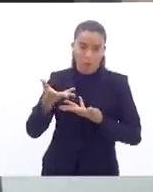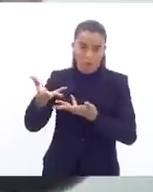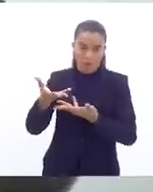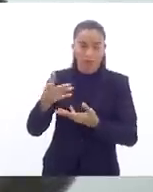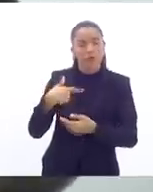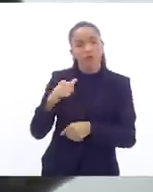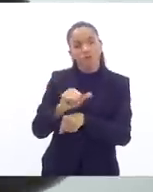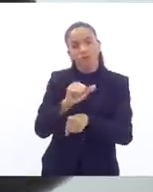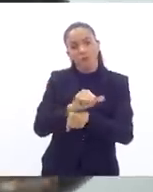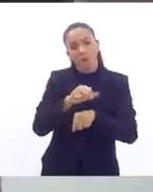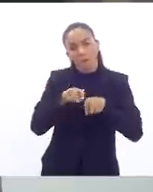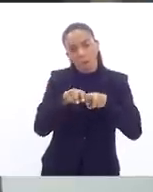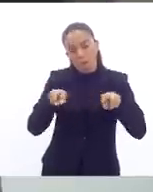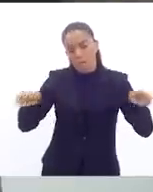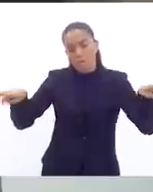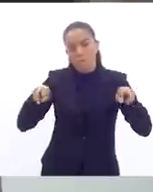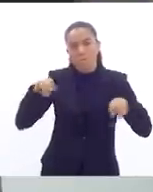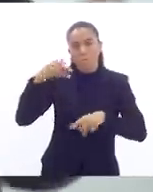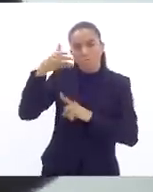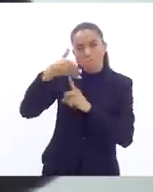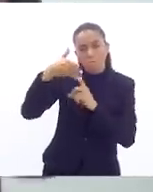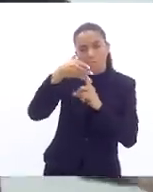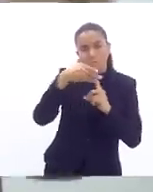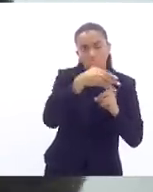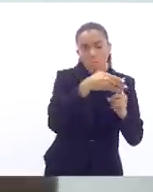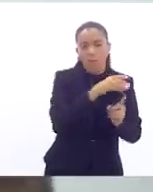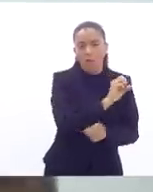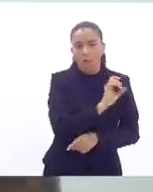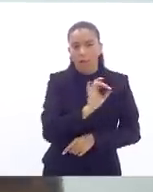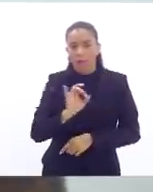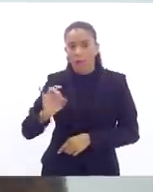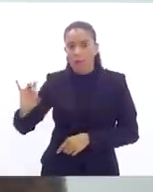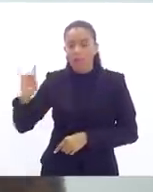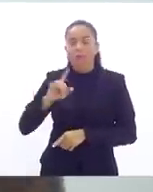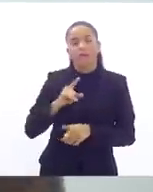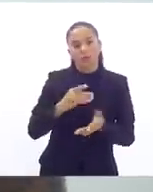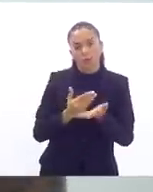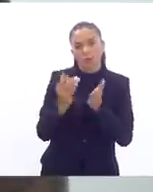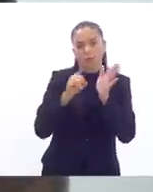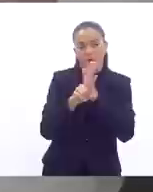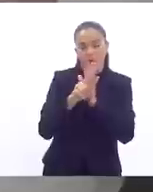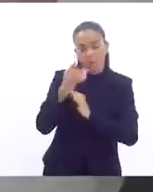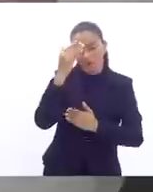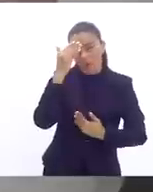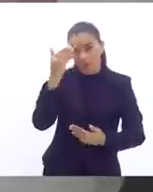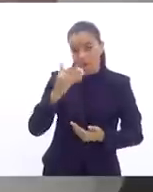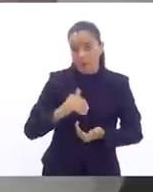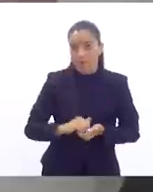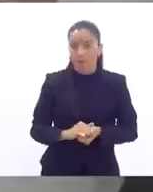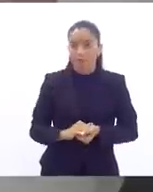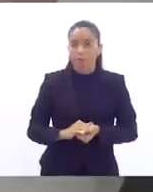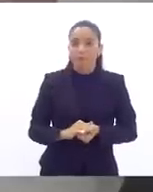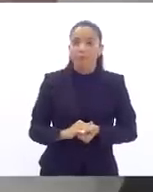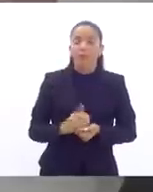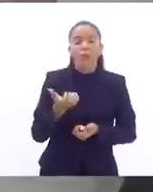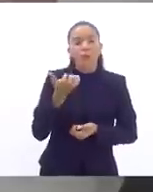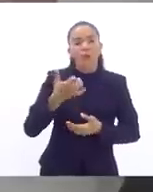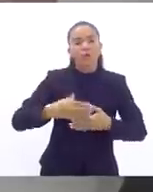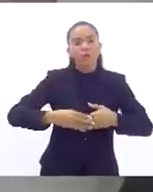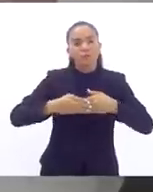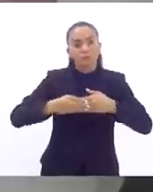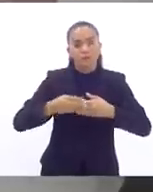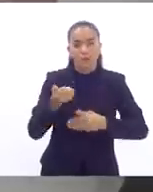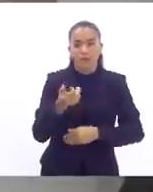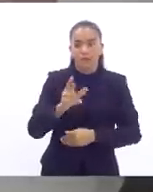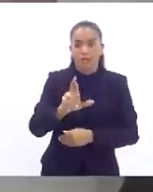a palavra dos amigos aqui pra gente poder até tentar explicar pra gente pra e sim a gente começar as perguntas muito obrigado eu queria que saudar